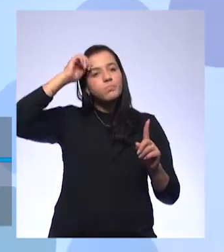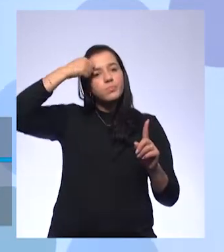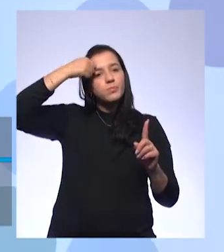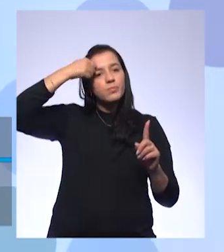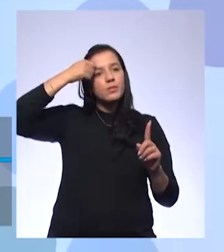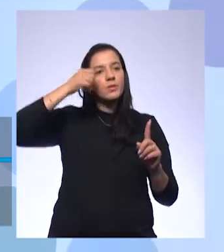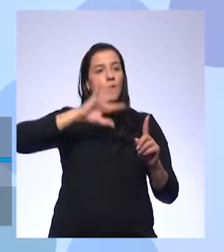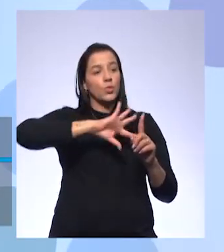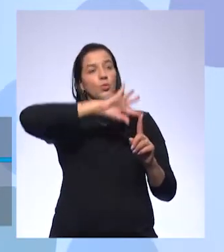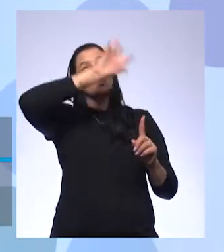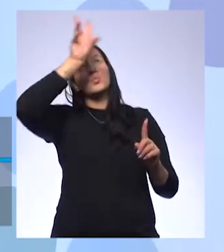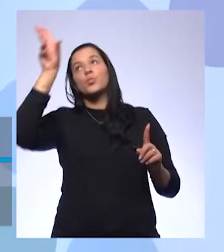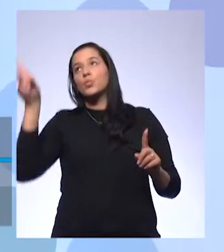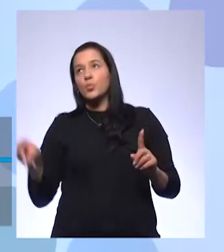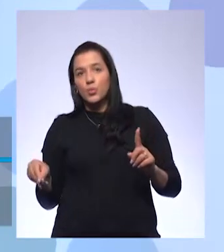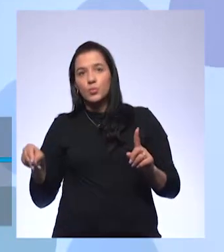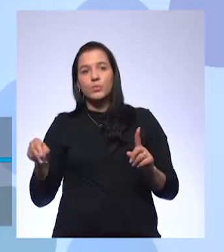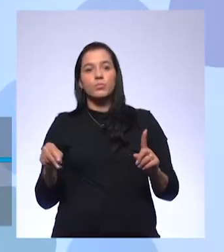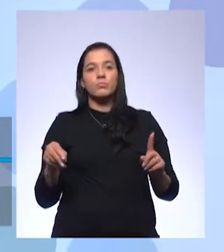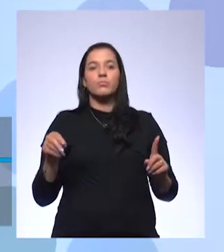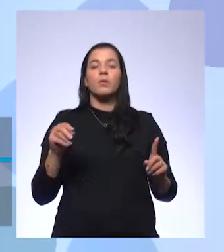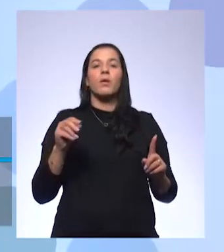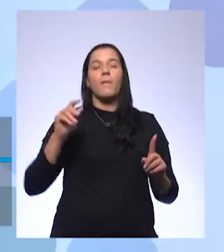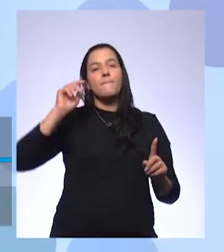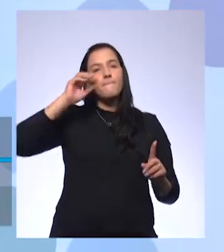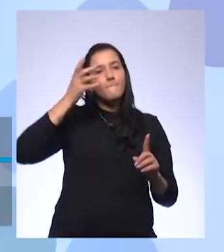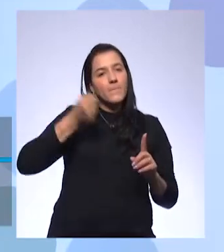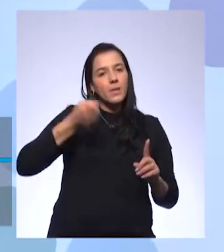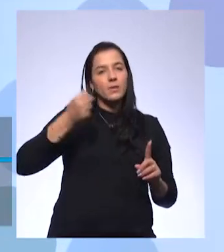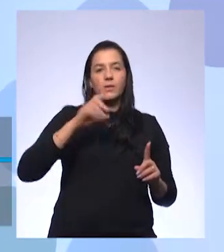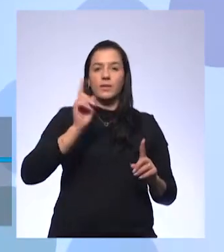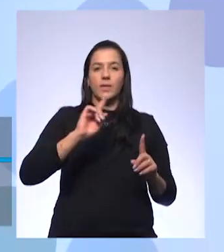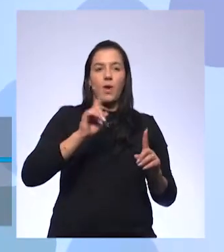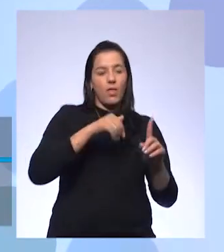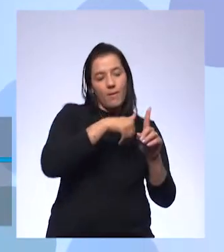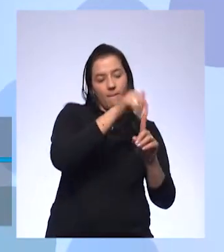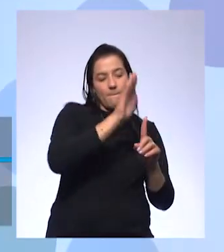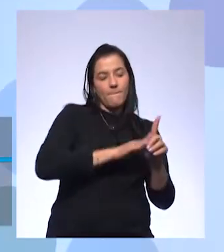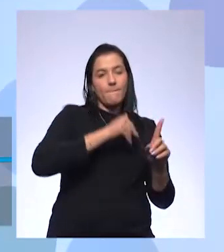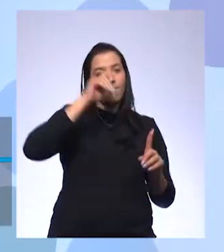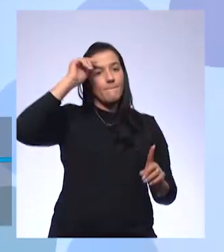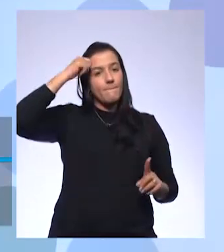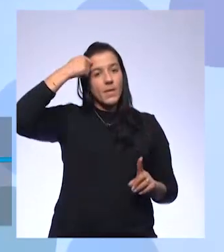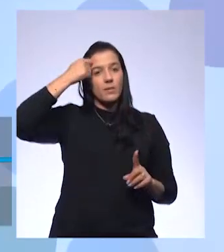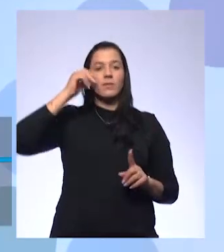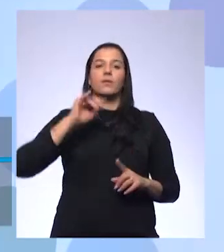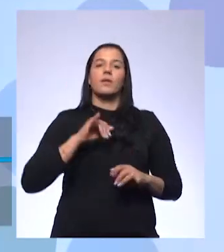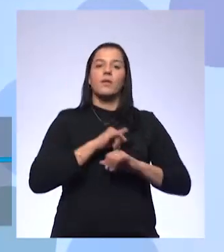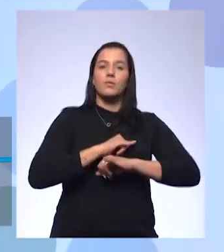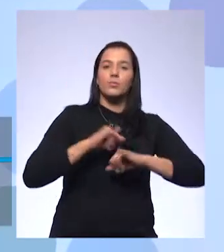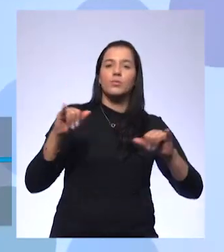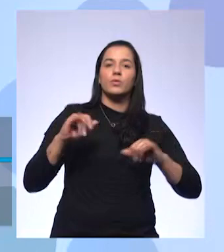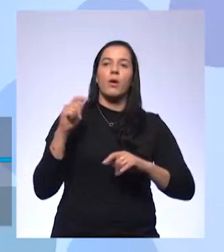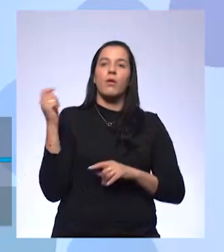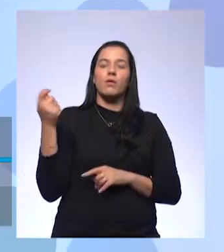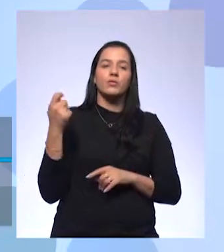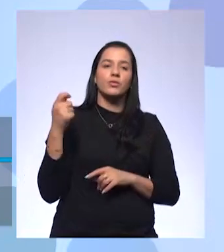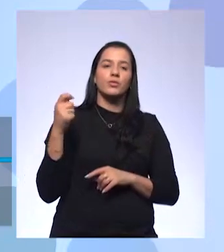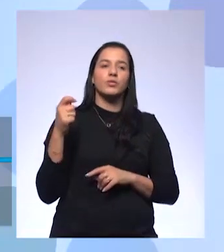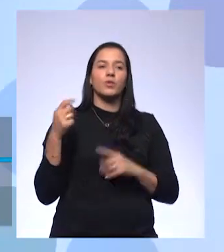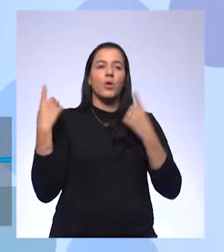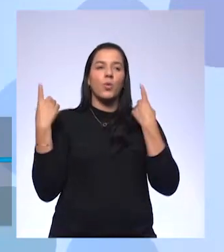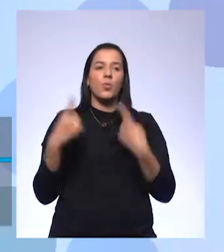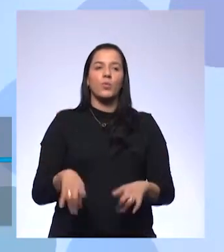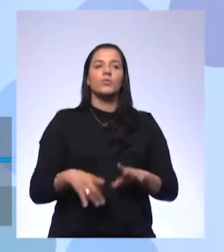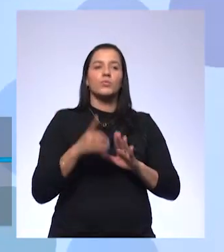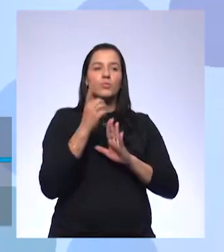de branco, porque aquele preto é um protesto para denunciar o que estava acontecendo na Argentina, os graves crimes contra os direitos